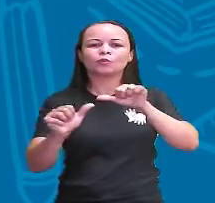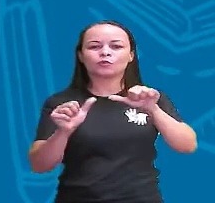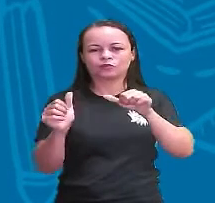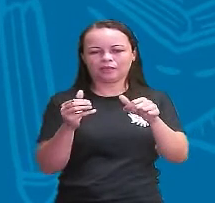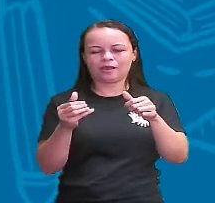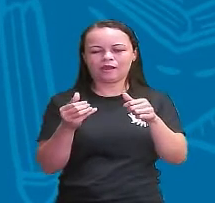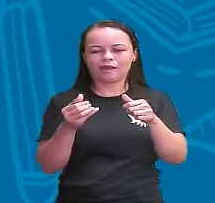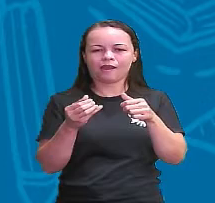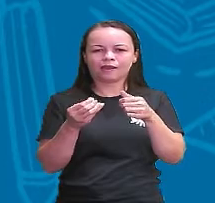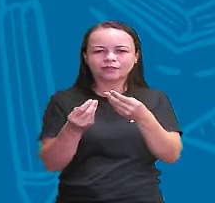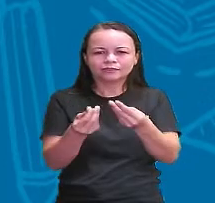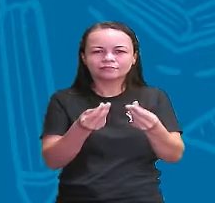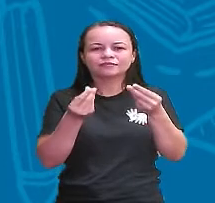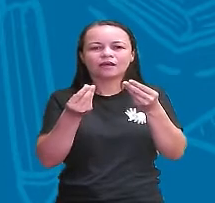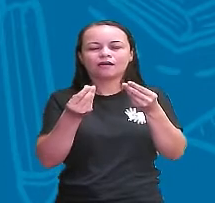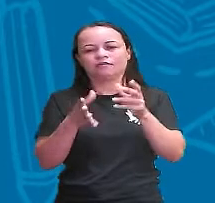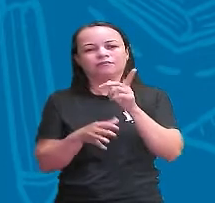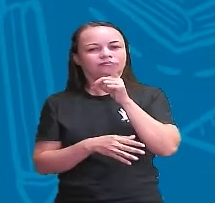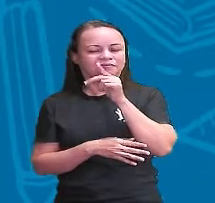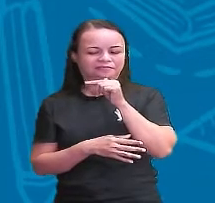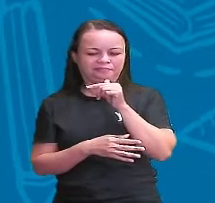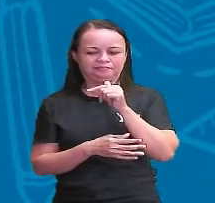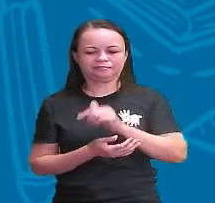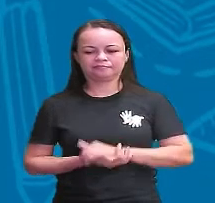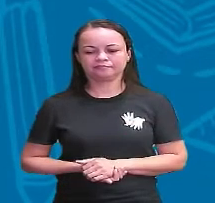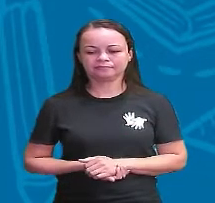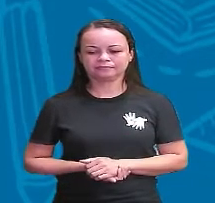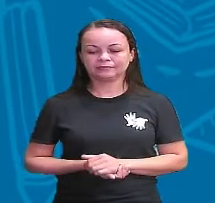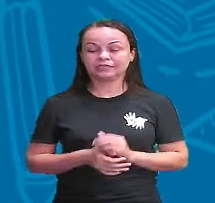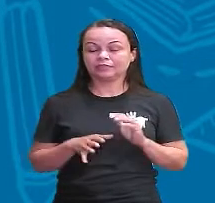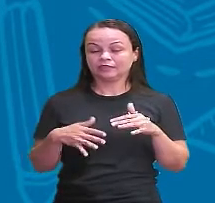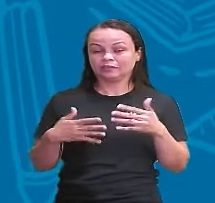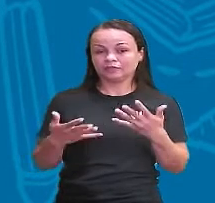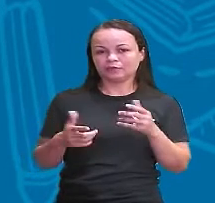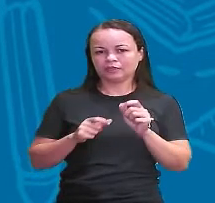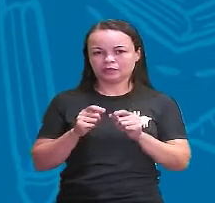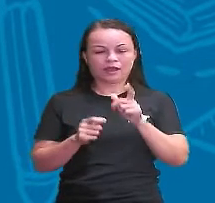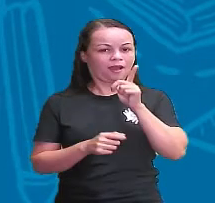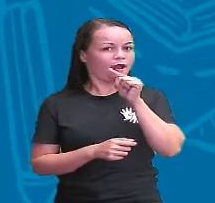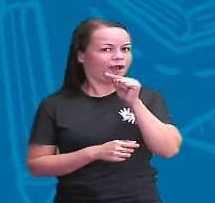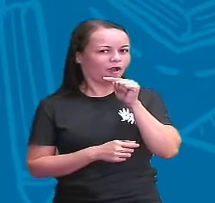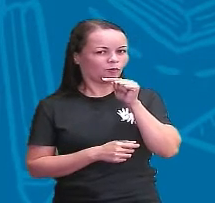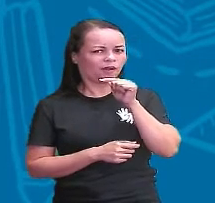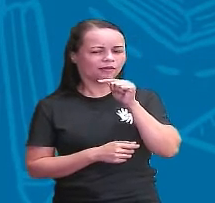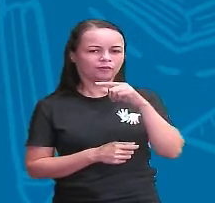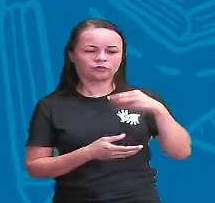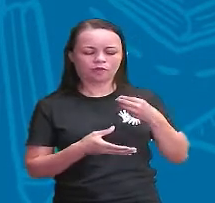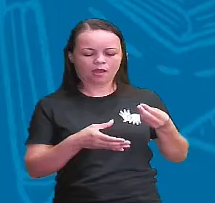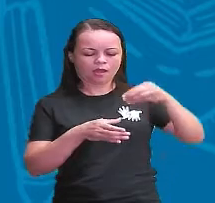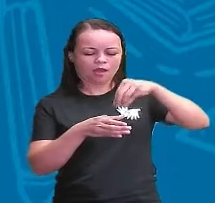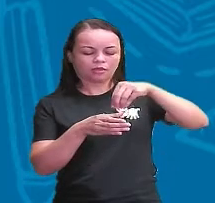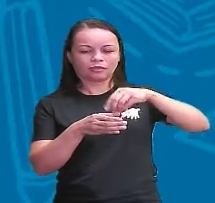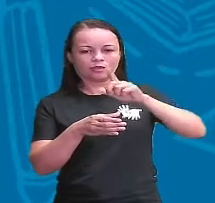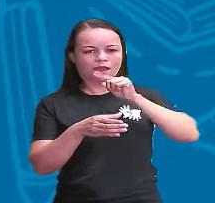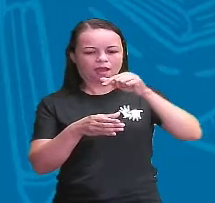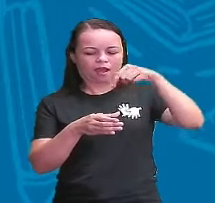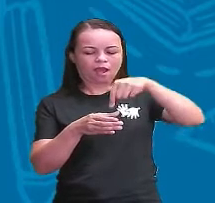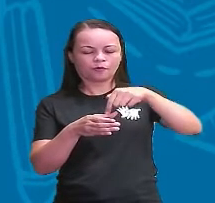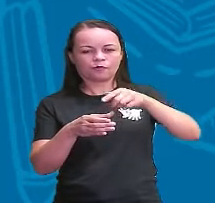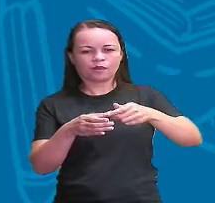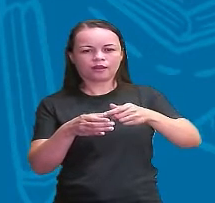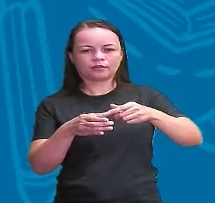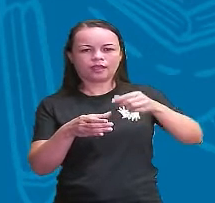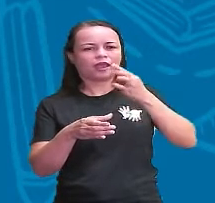da água. De forma que, quando a água ela está com sal, ela se torna